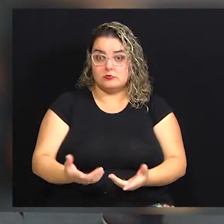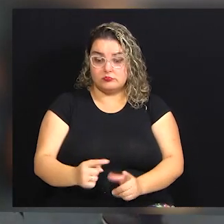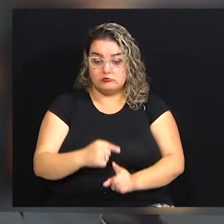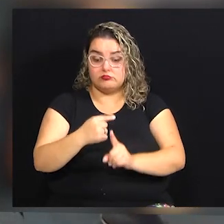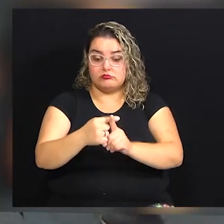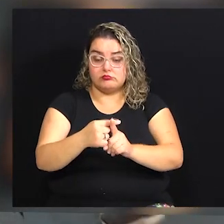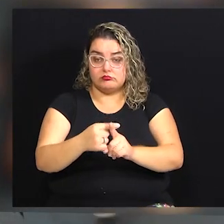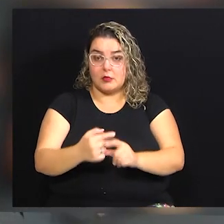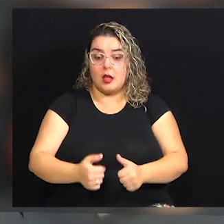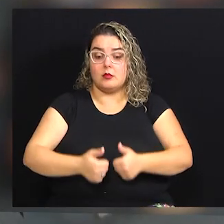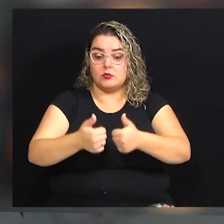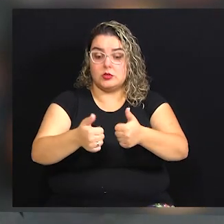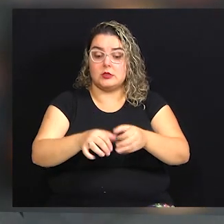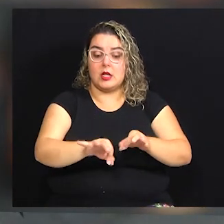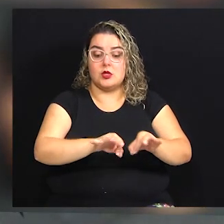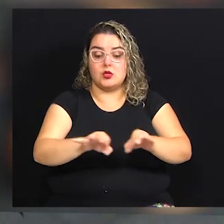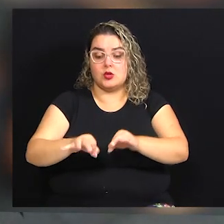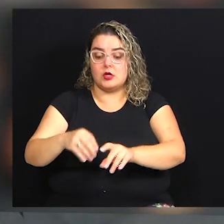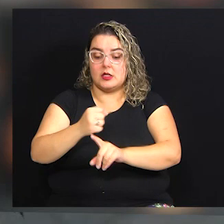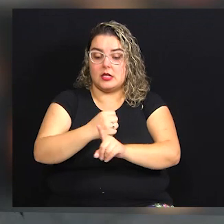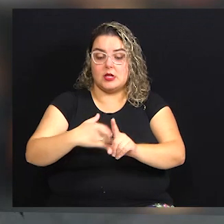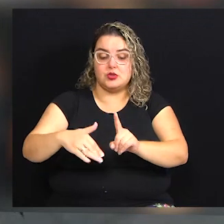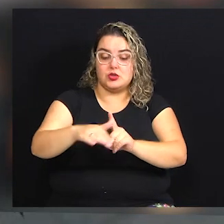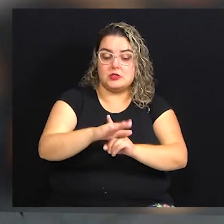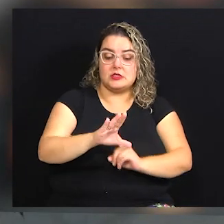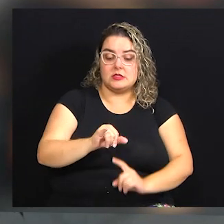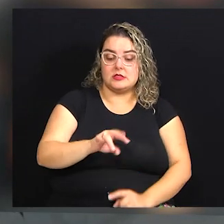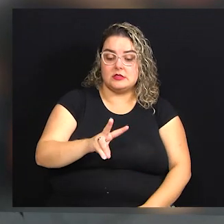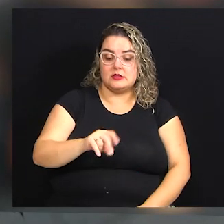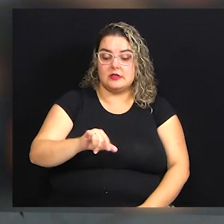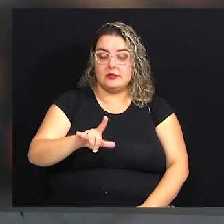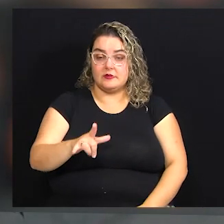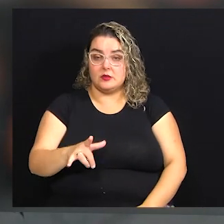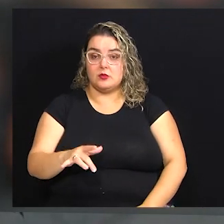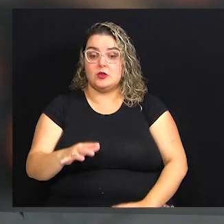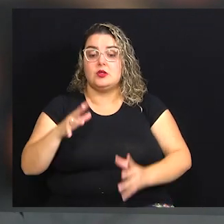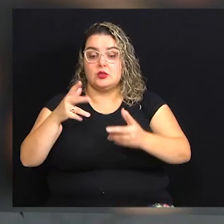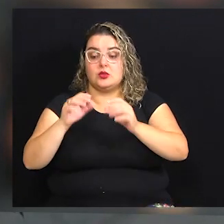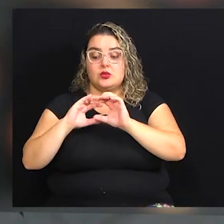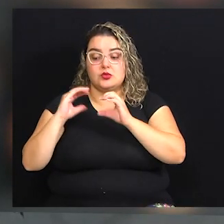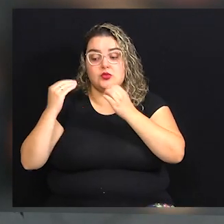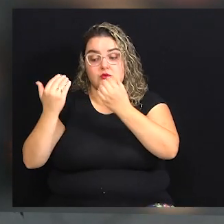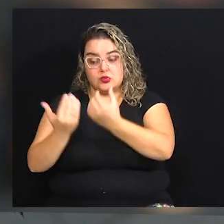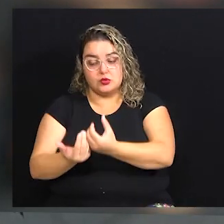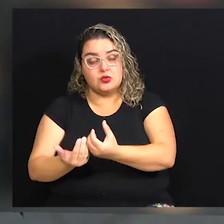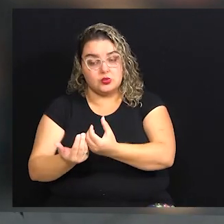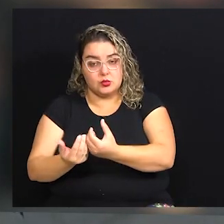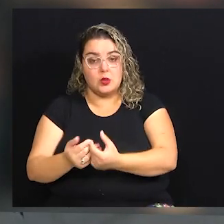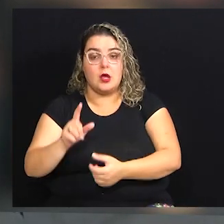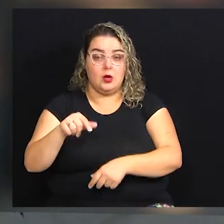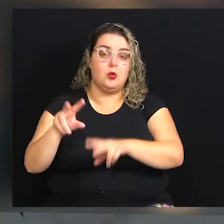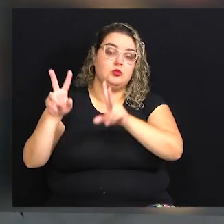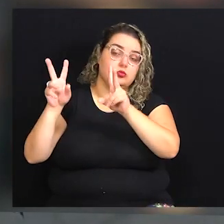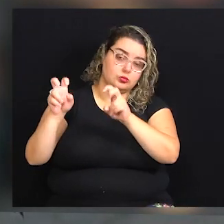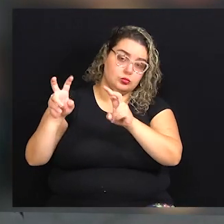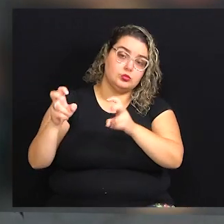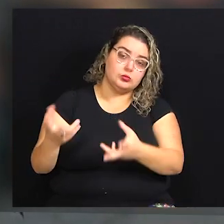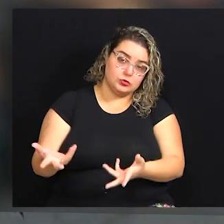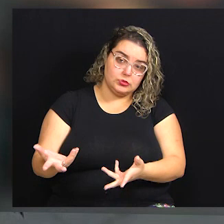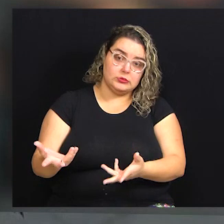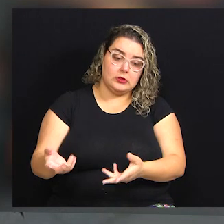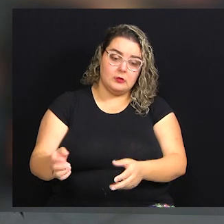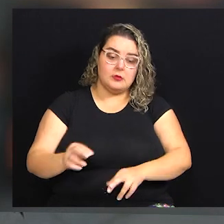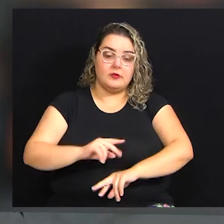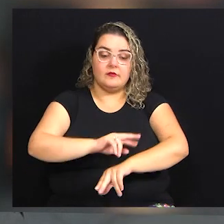impactos positivos nas organizações da sociedade civil e nos coletivos comunitários foi o tema do evento,